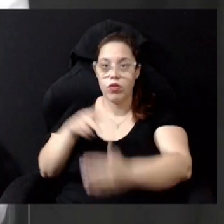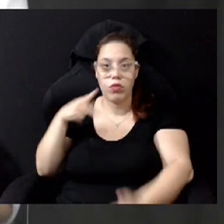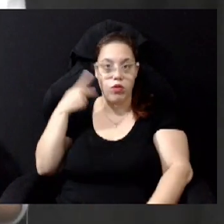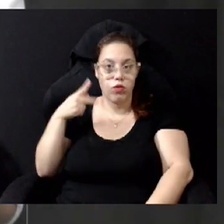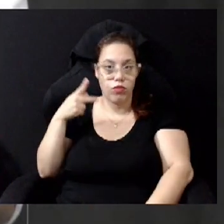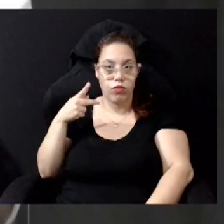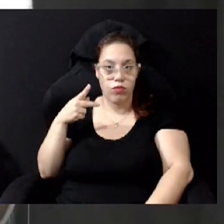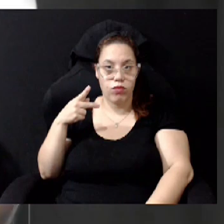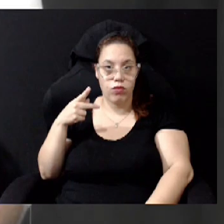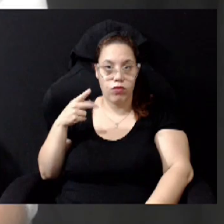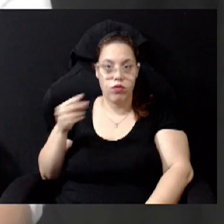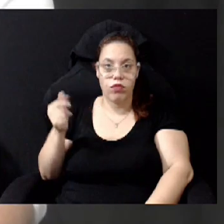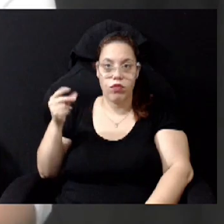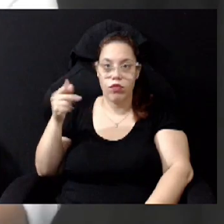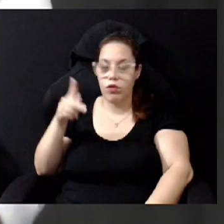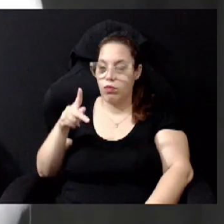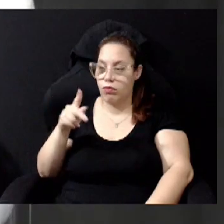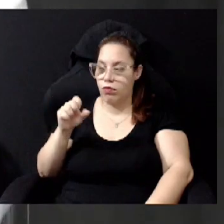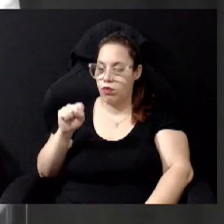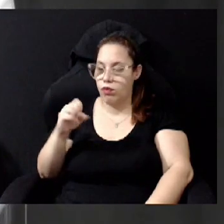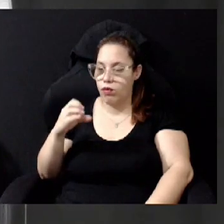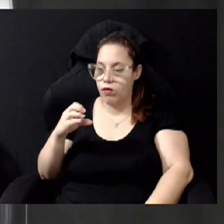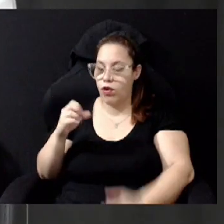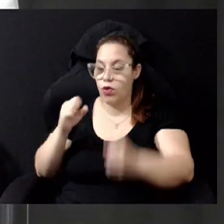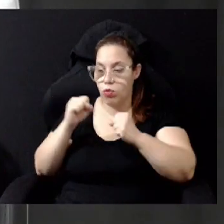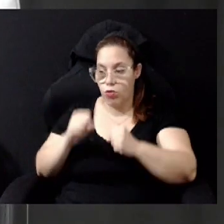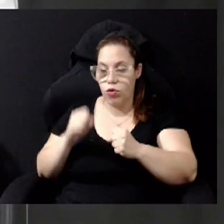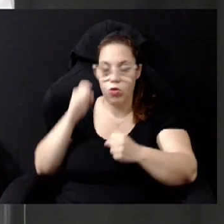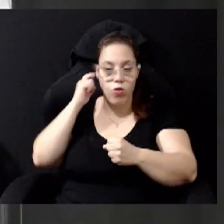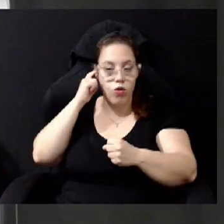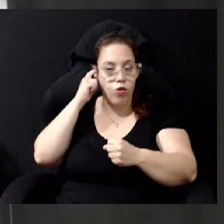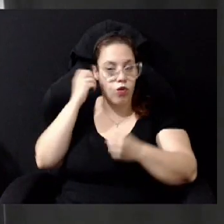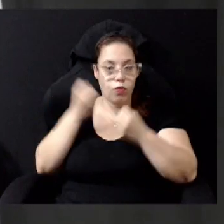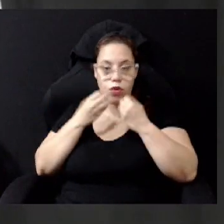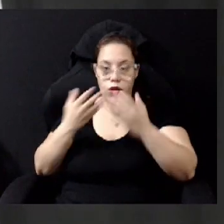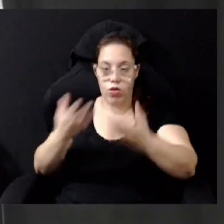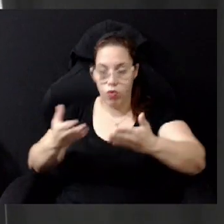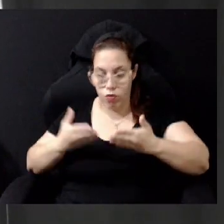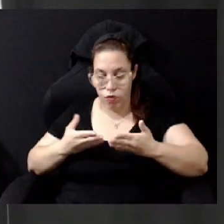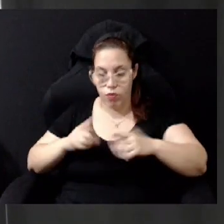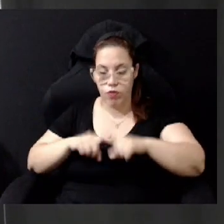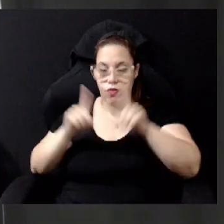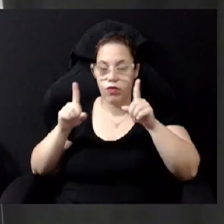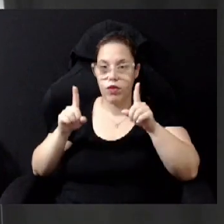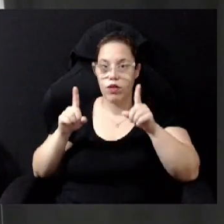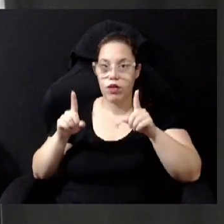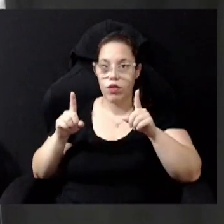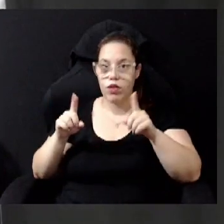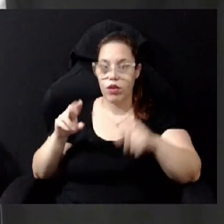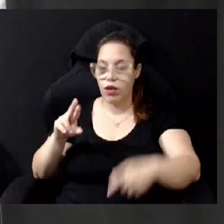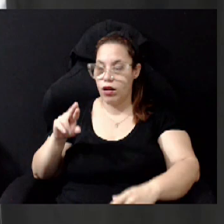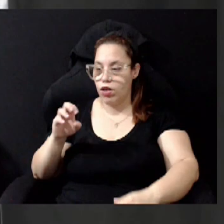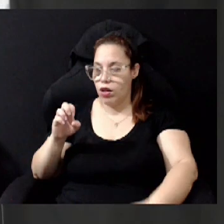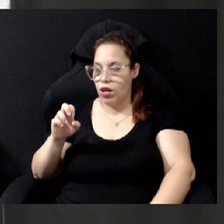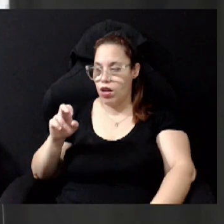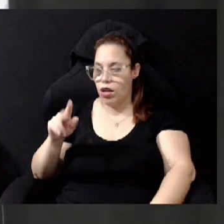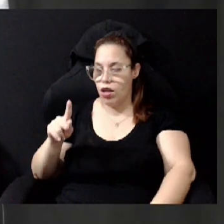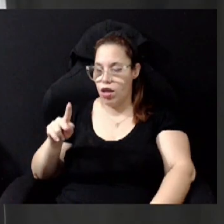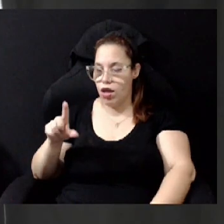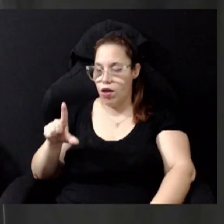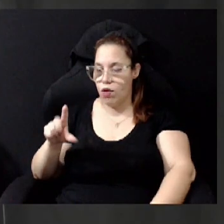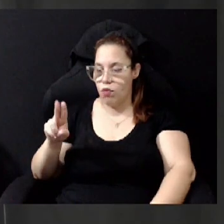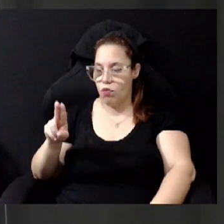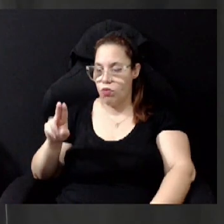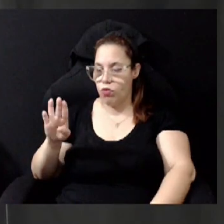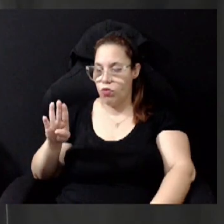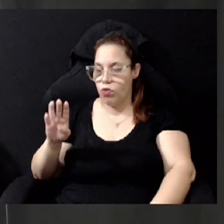antigo PSC, o Podemos foi muito bem recebido pelo Podemos, mas o Partido do Republicanos estava em ascensão,